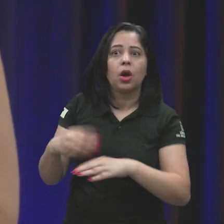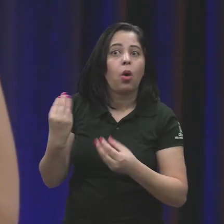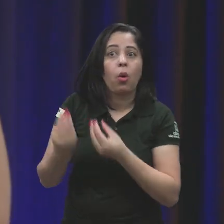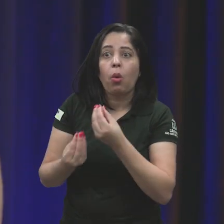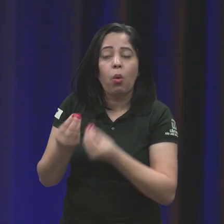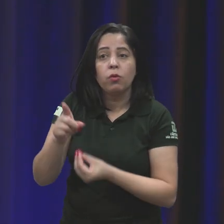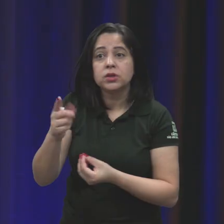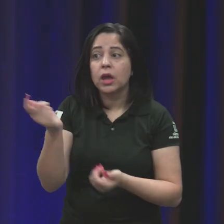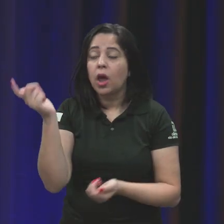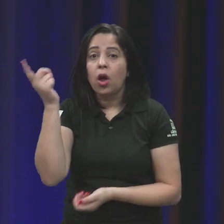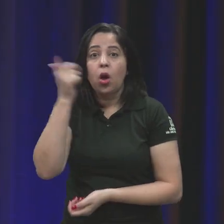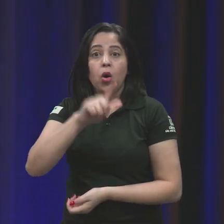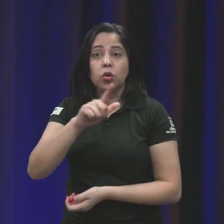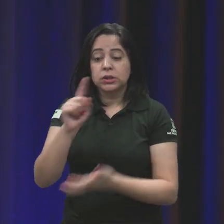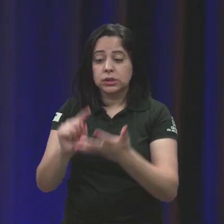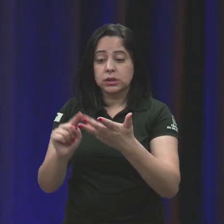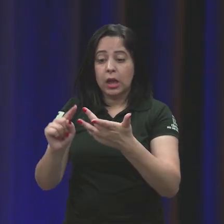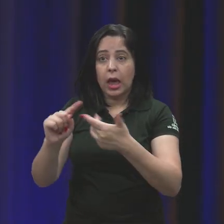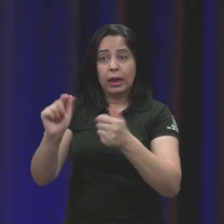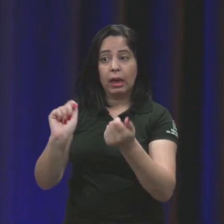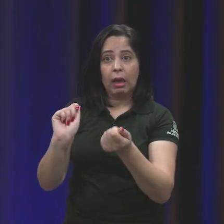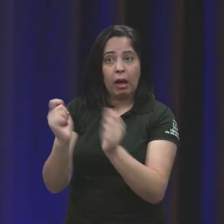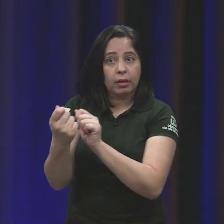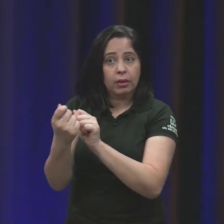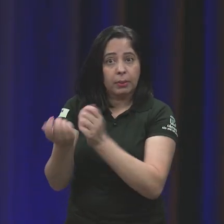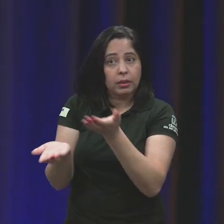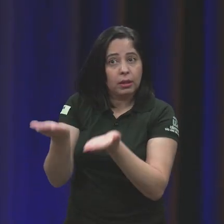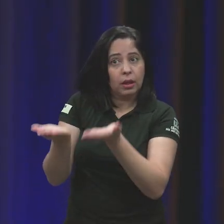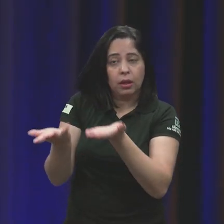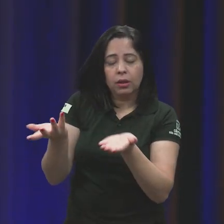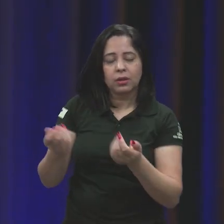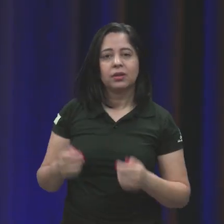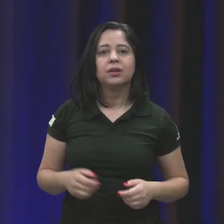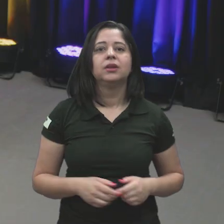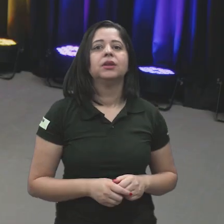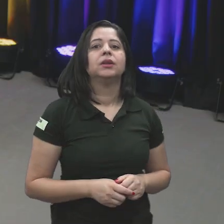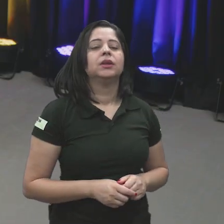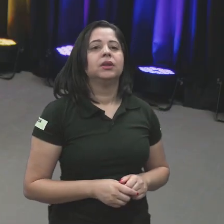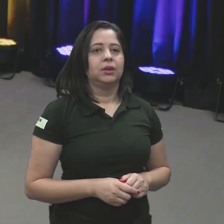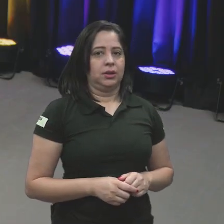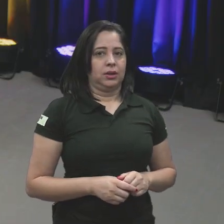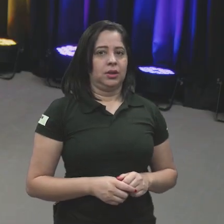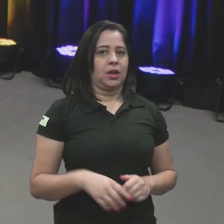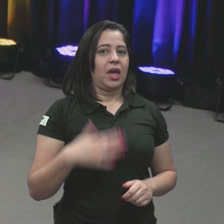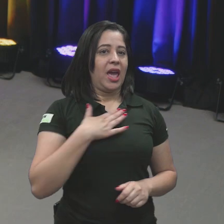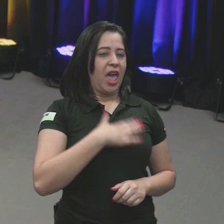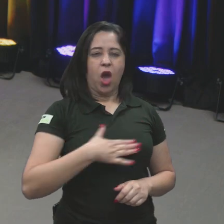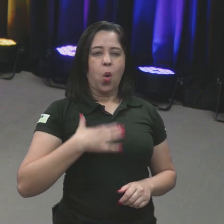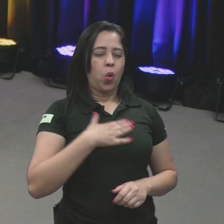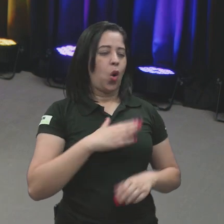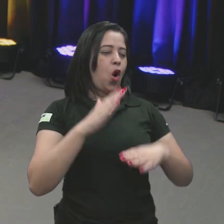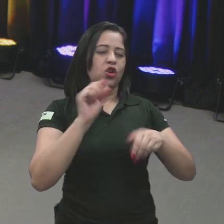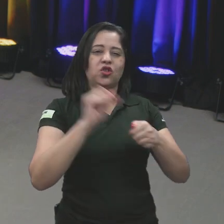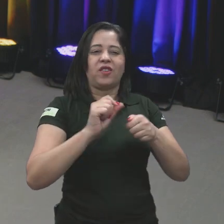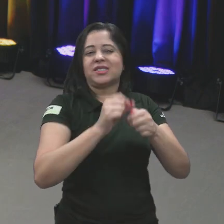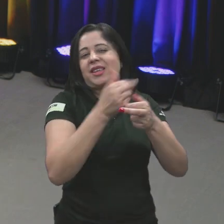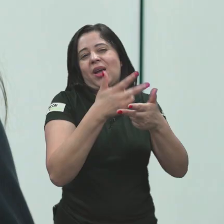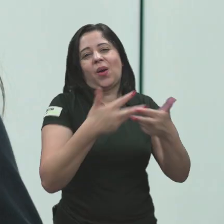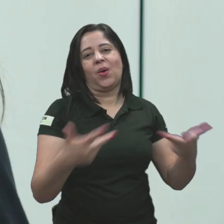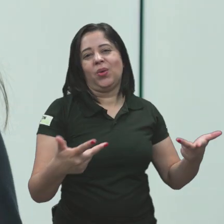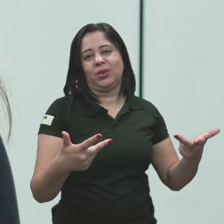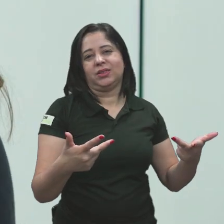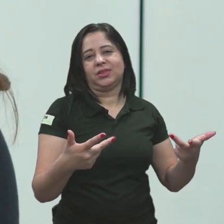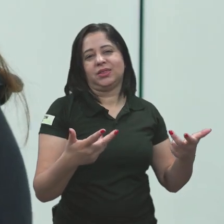Como você consegue conciliar todas essas atividades? Diz para mim. Eu gosto muito de fazer tudo. Eu até queria